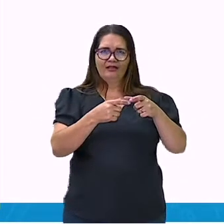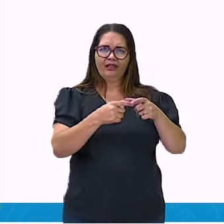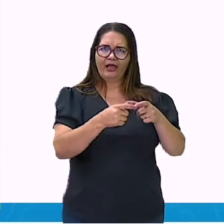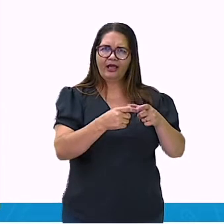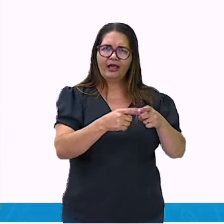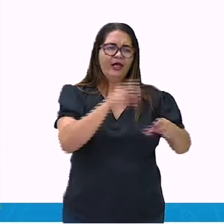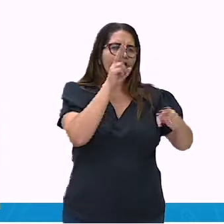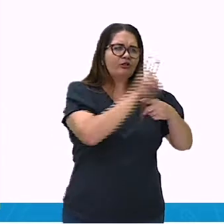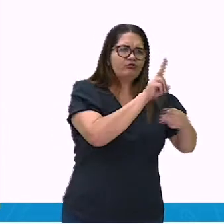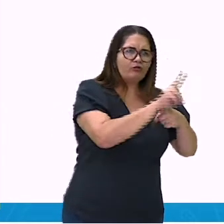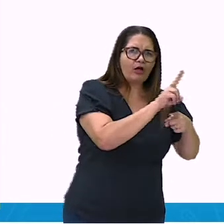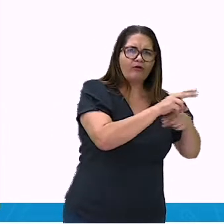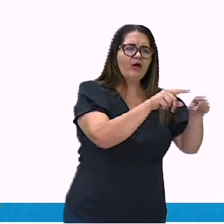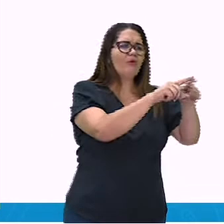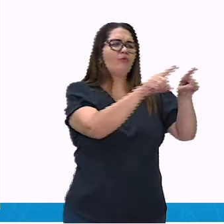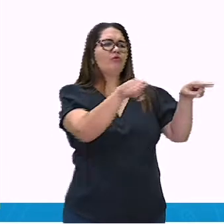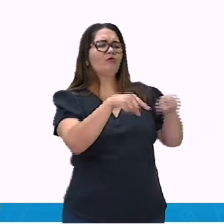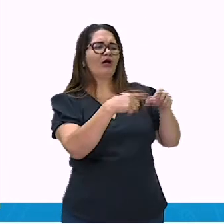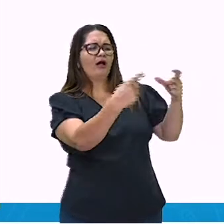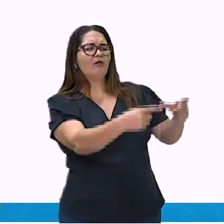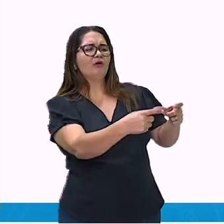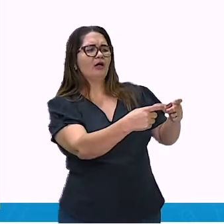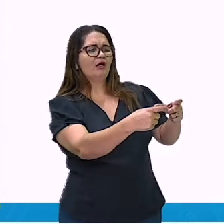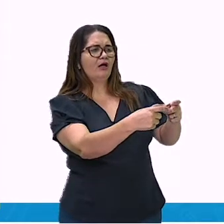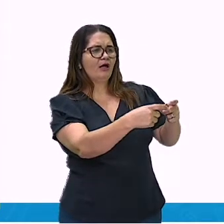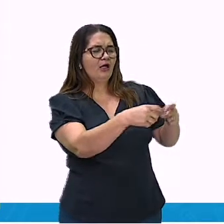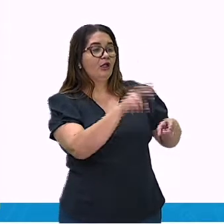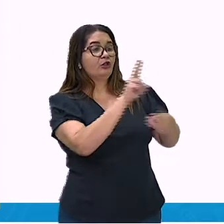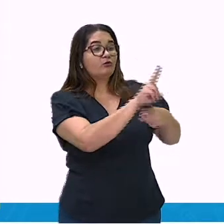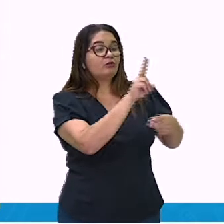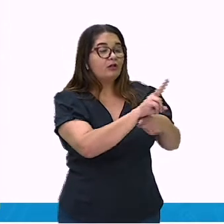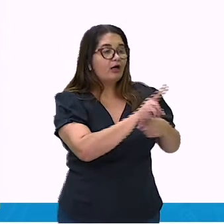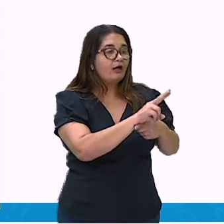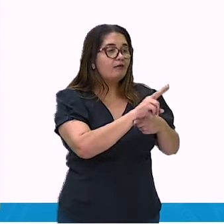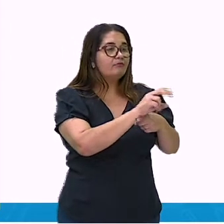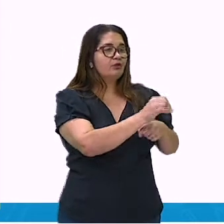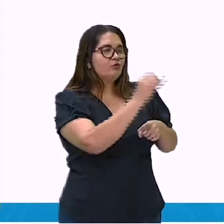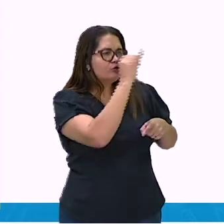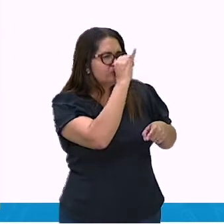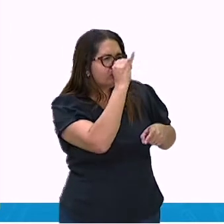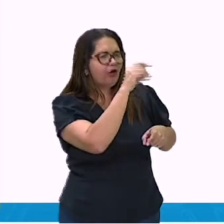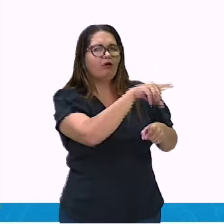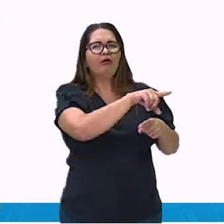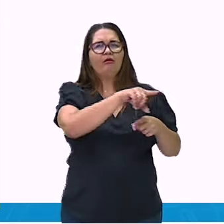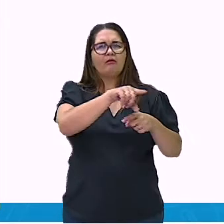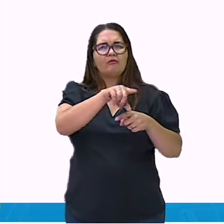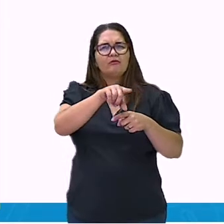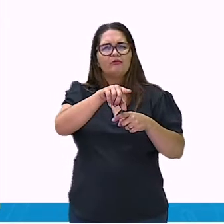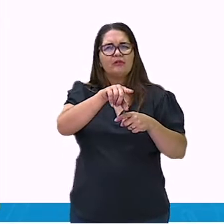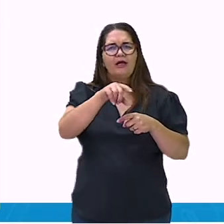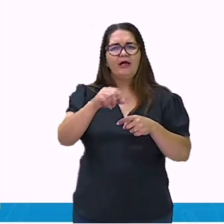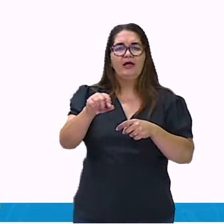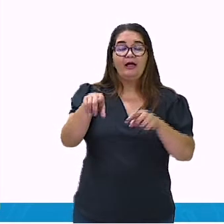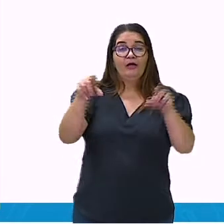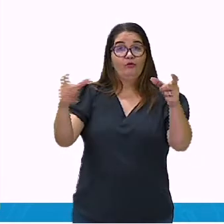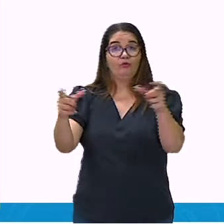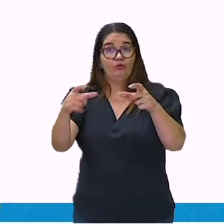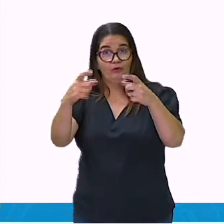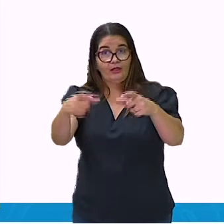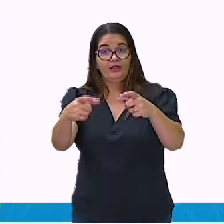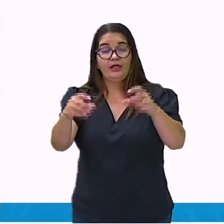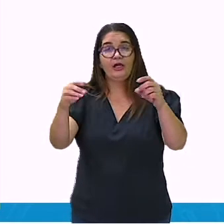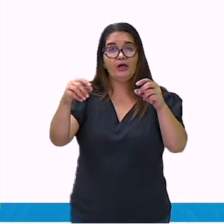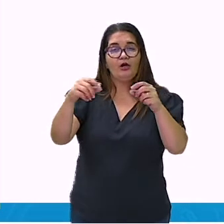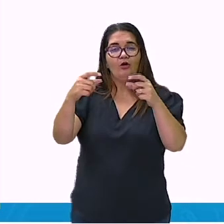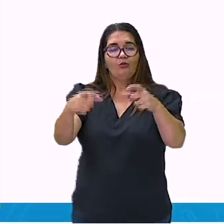os galinheiros, os estábulos por causa dos cavalos,